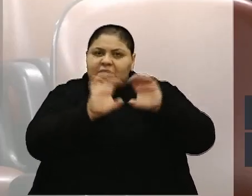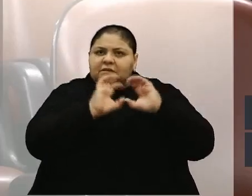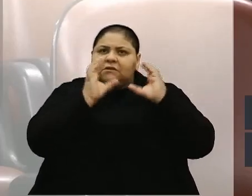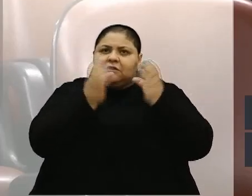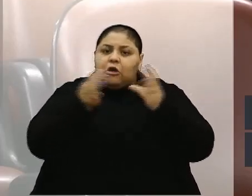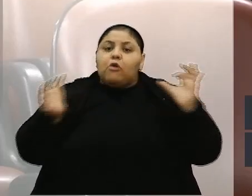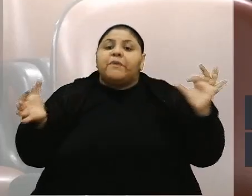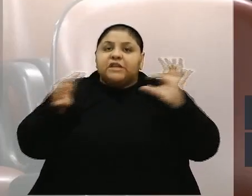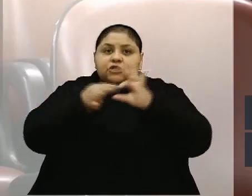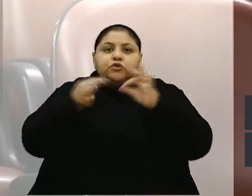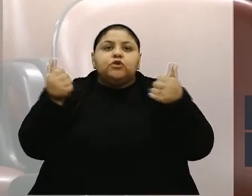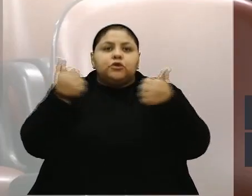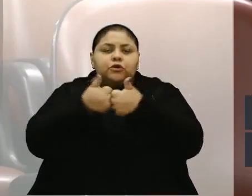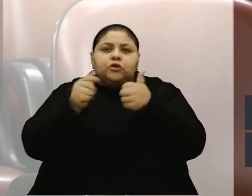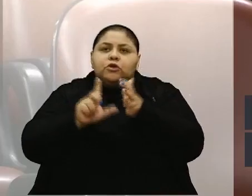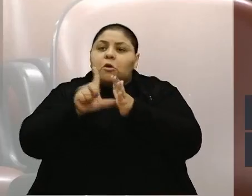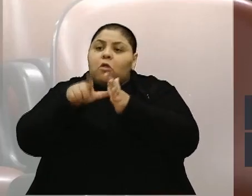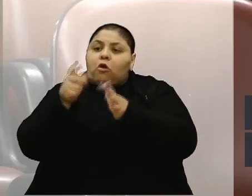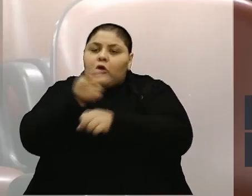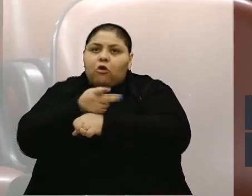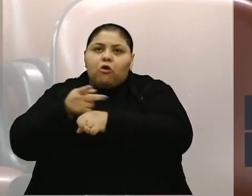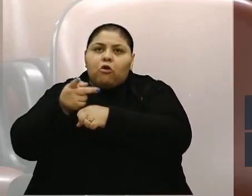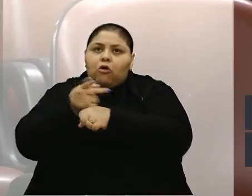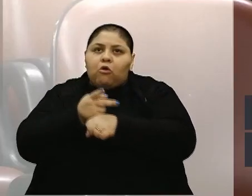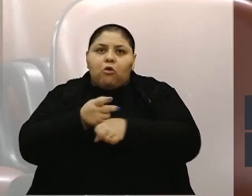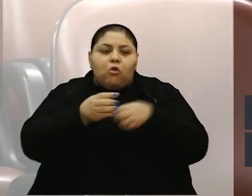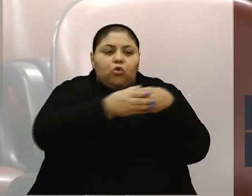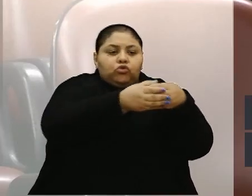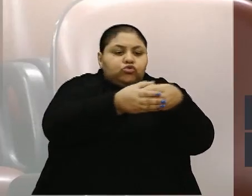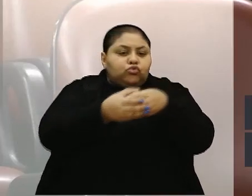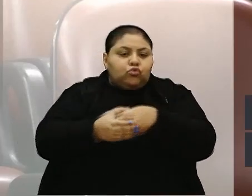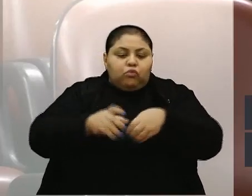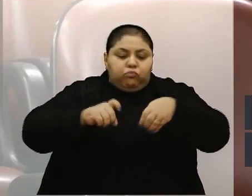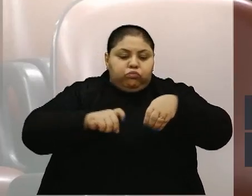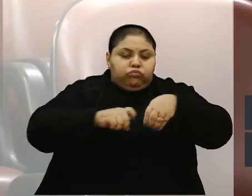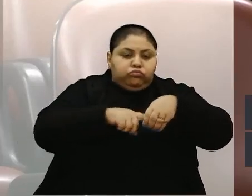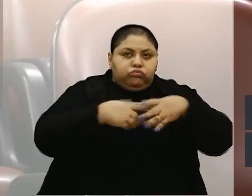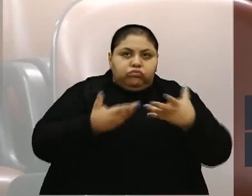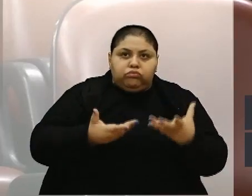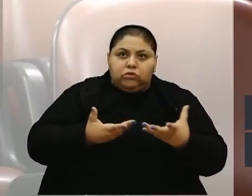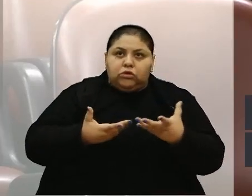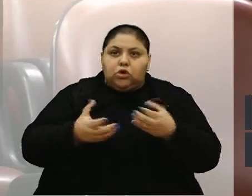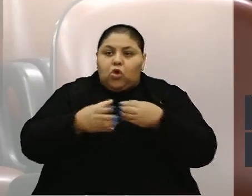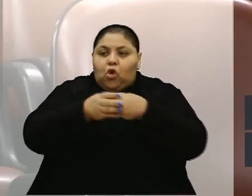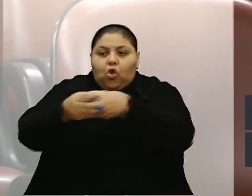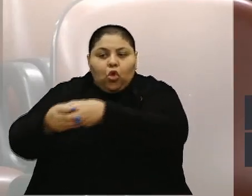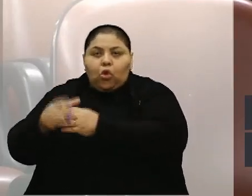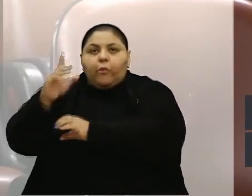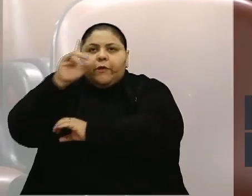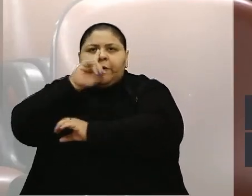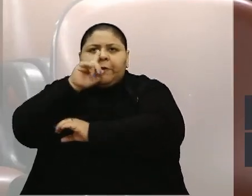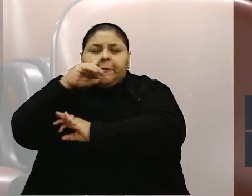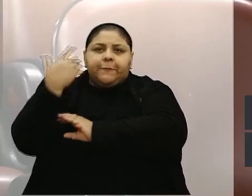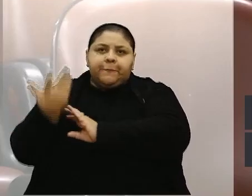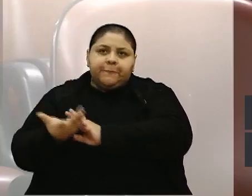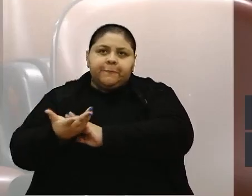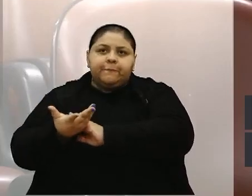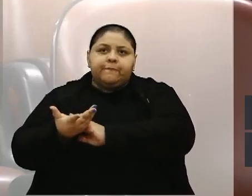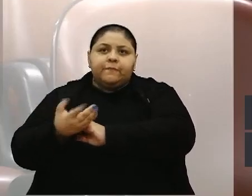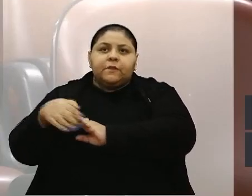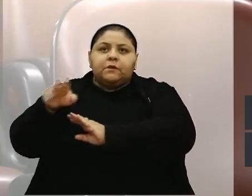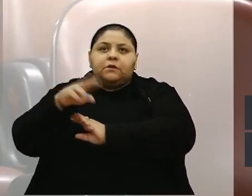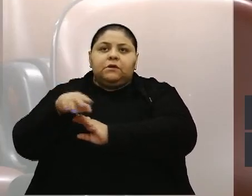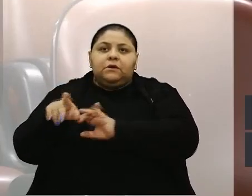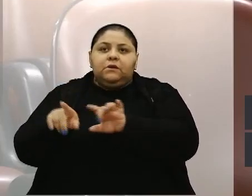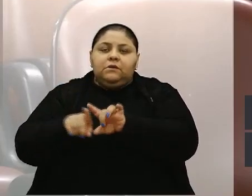unir a gente. Depois procuramos os times de futebol, procuramos o clube de mães, e assim nós